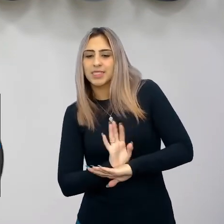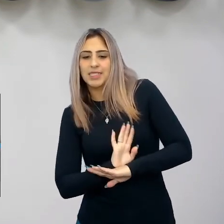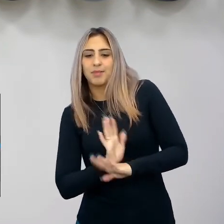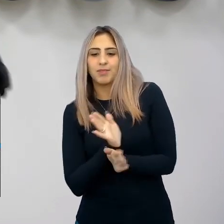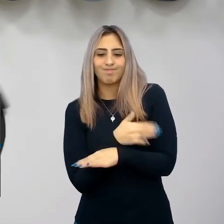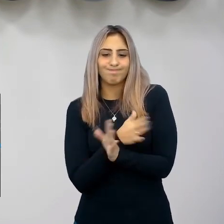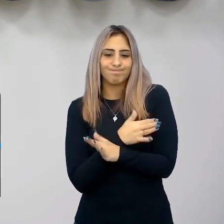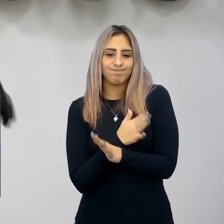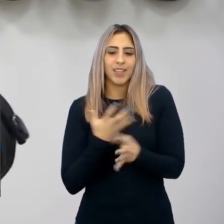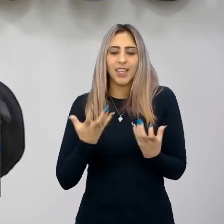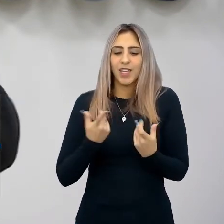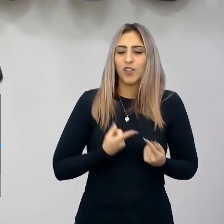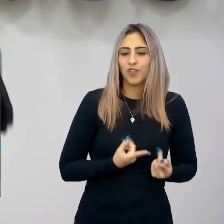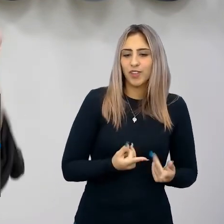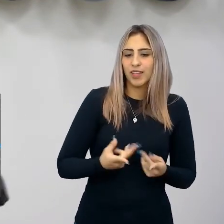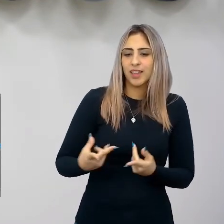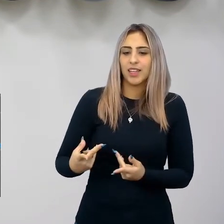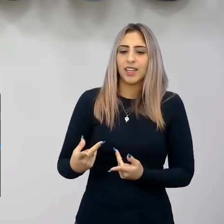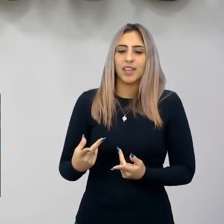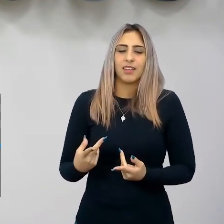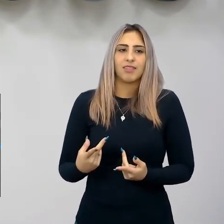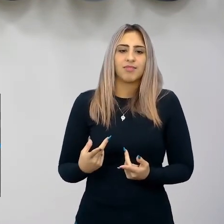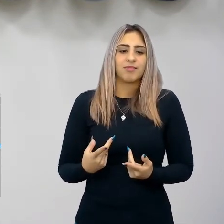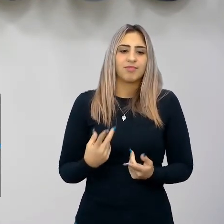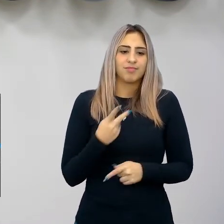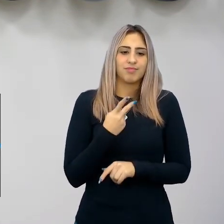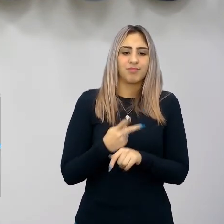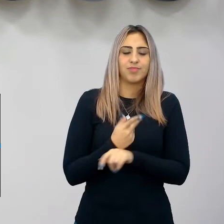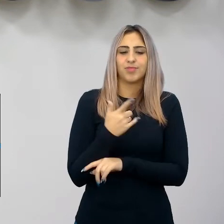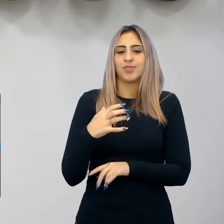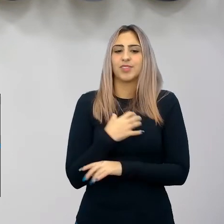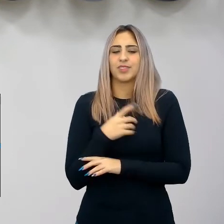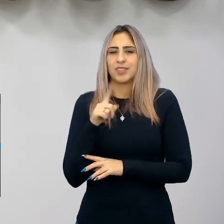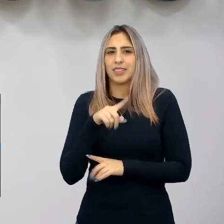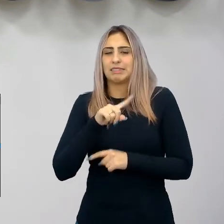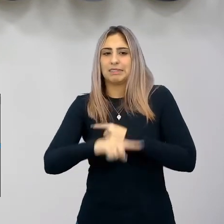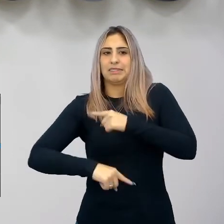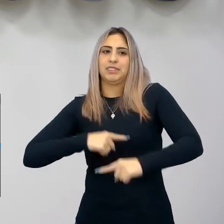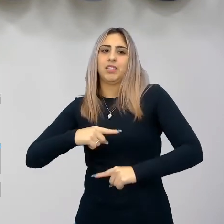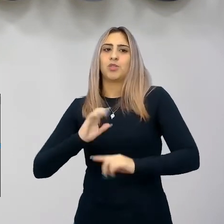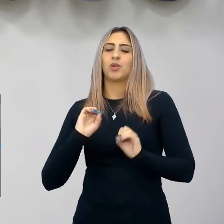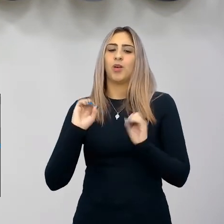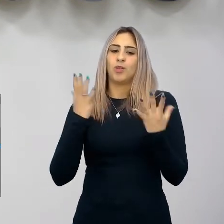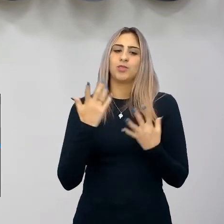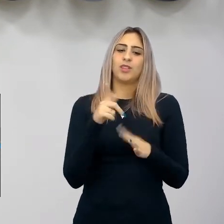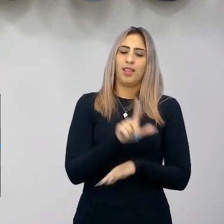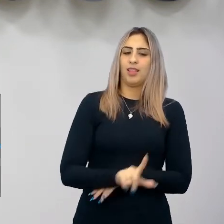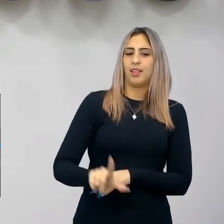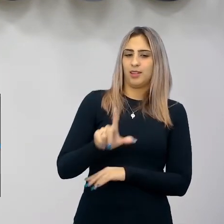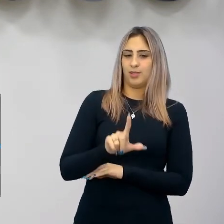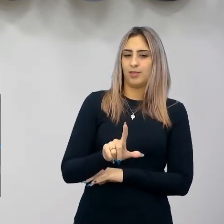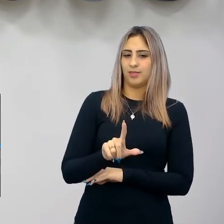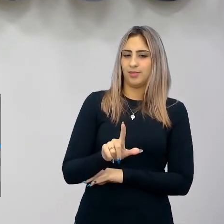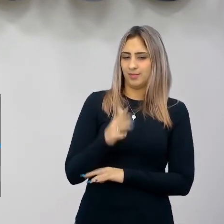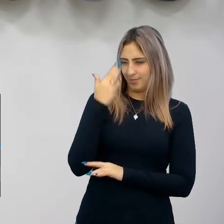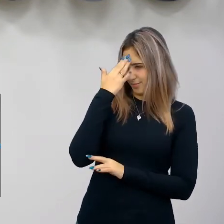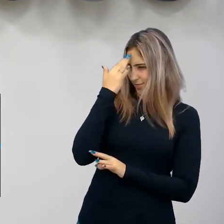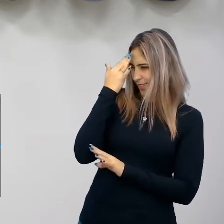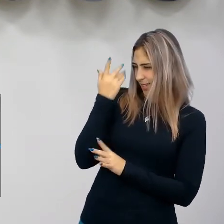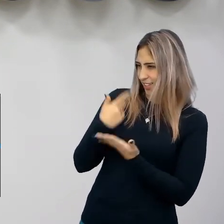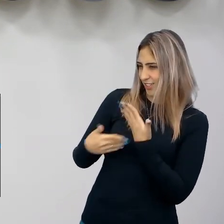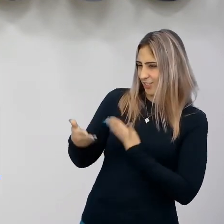perdendo, querendo vender, querendo buscar de fora e acabando perdendo. Acho que foi o inverso do que aconteceu na literatura. Vê se eu... Olha que